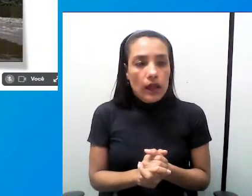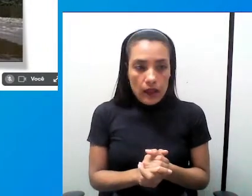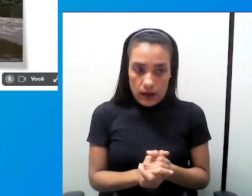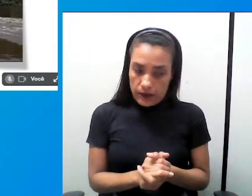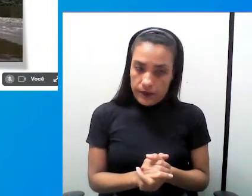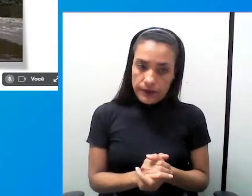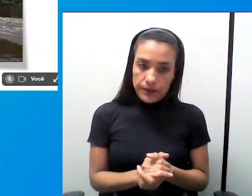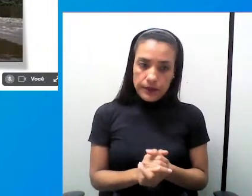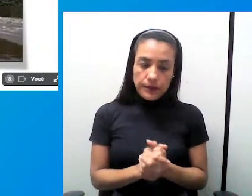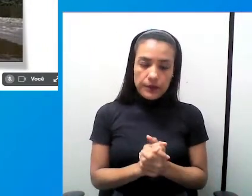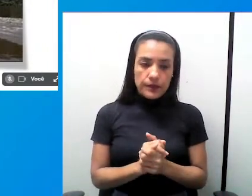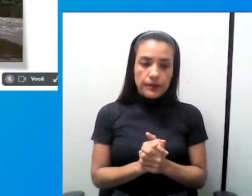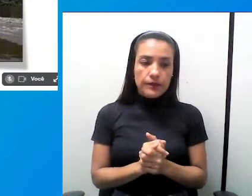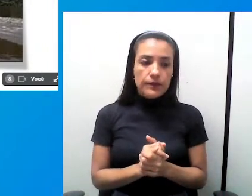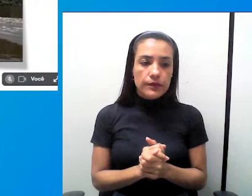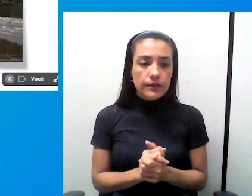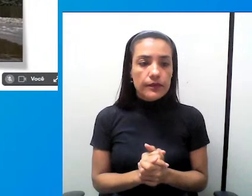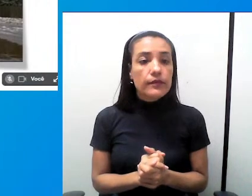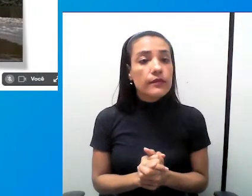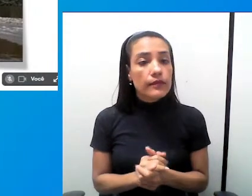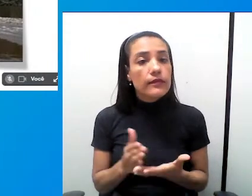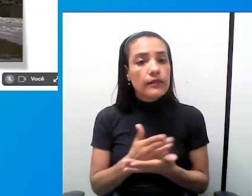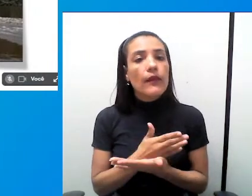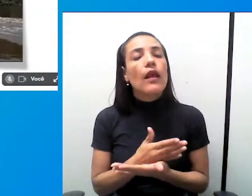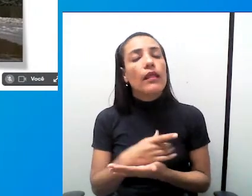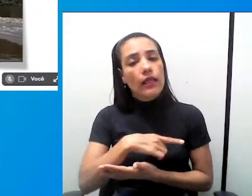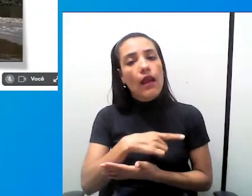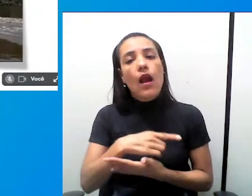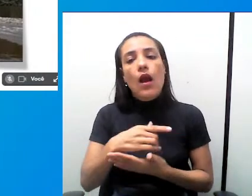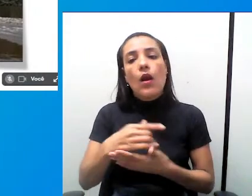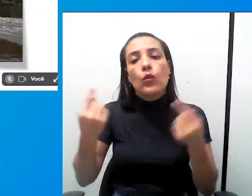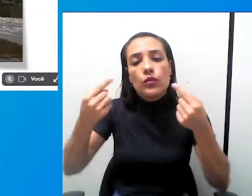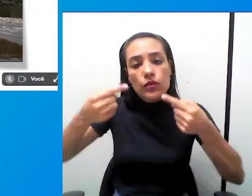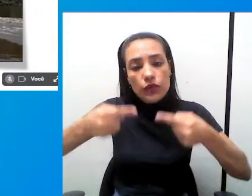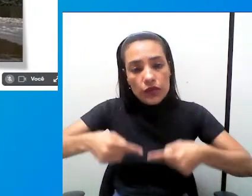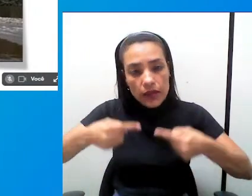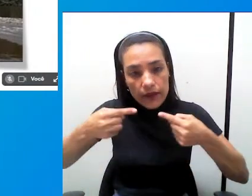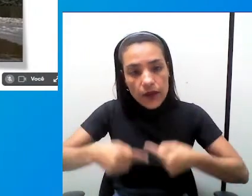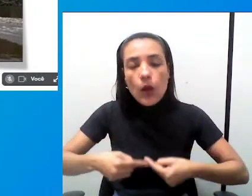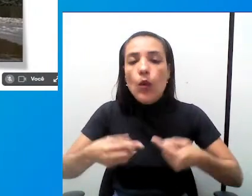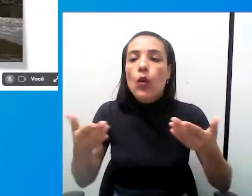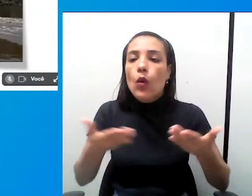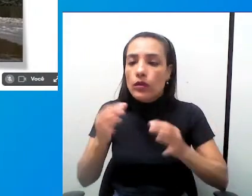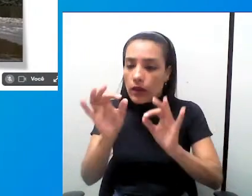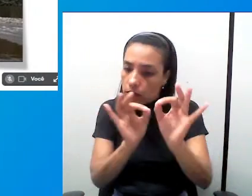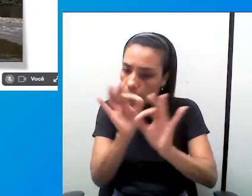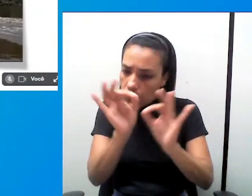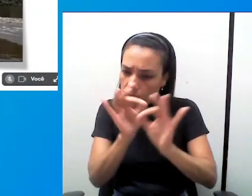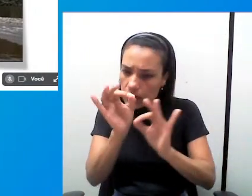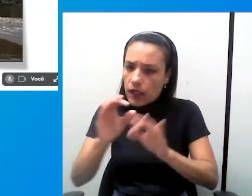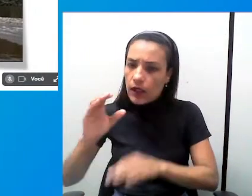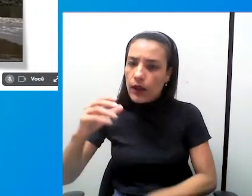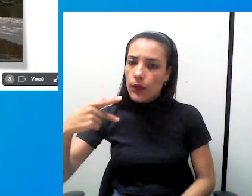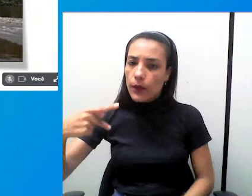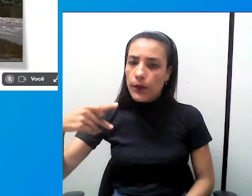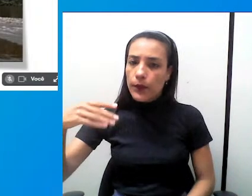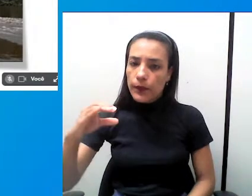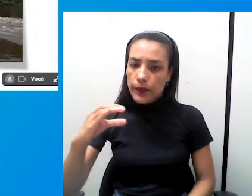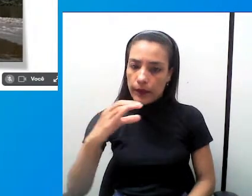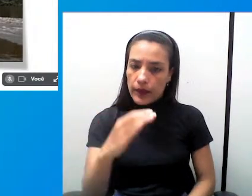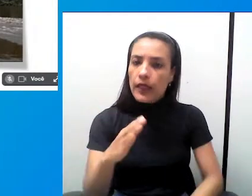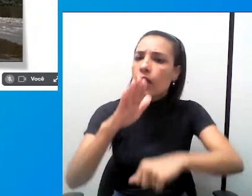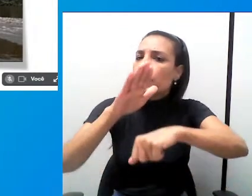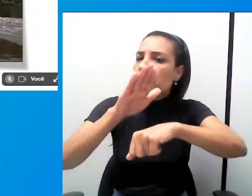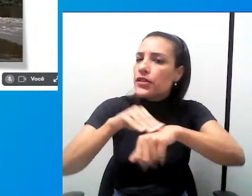IFPA Campos Breves. Temos alguns desafios, né? Hoje estamos na atualização do PPC, do curso. Fizemos um seminário e chamamos a comunidade